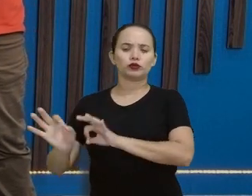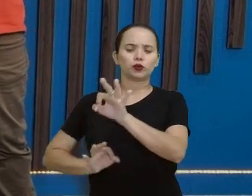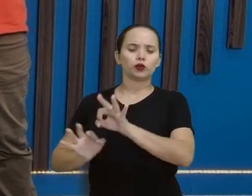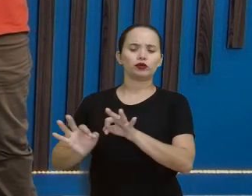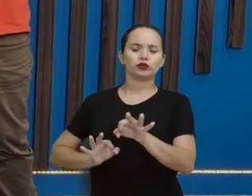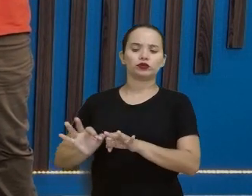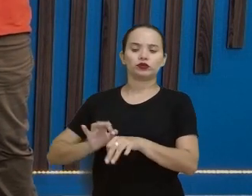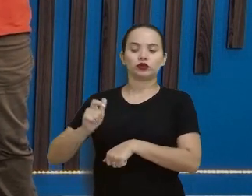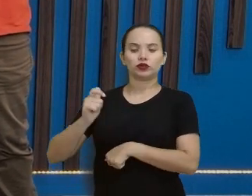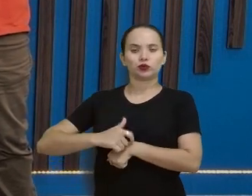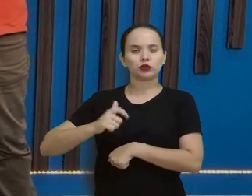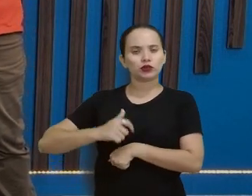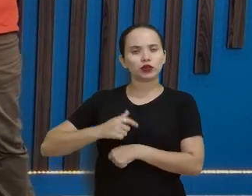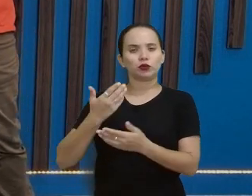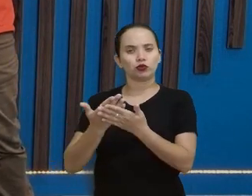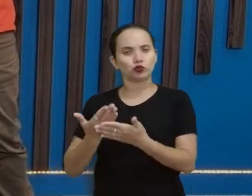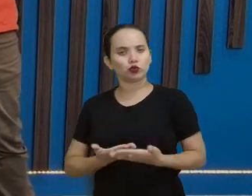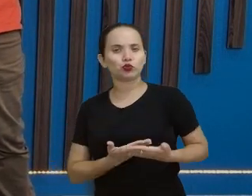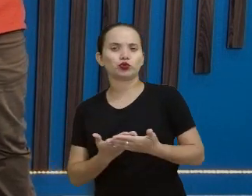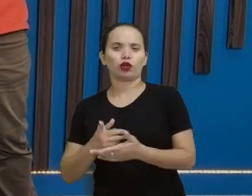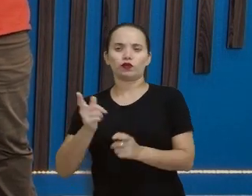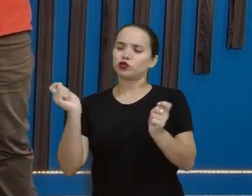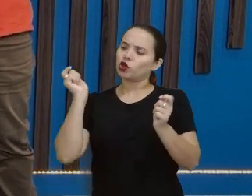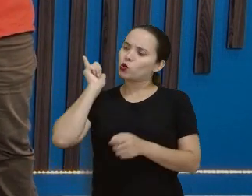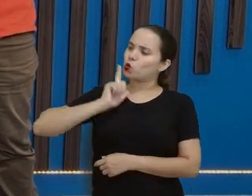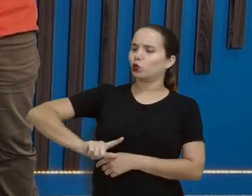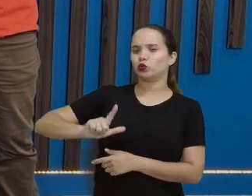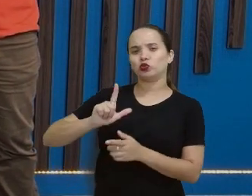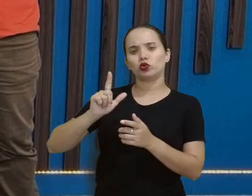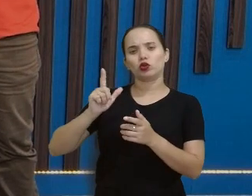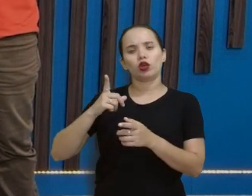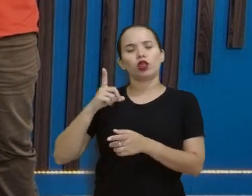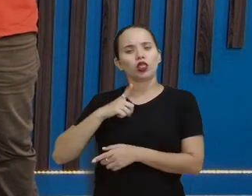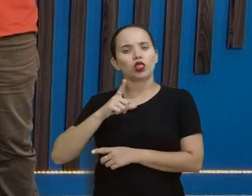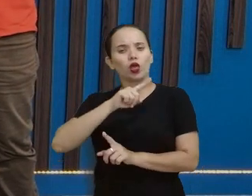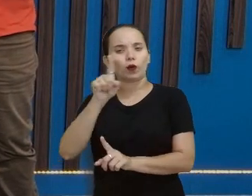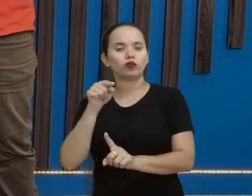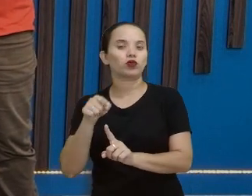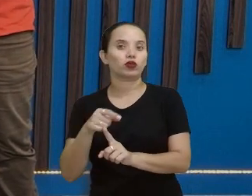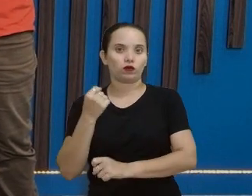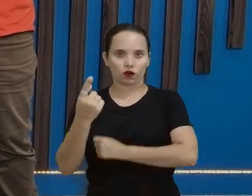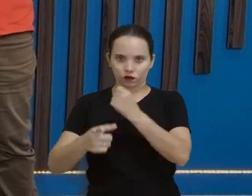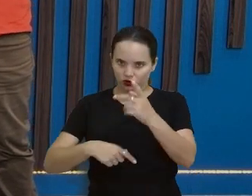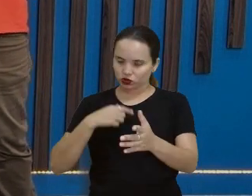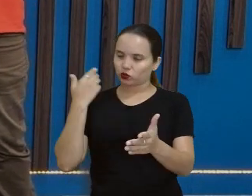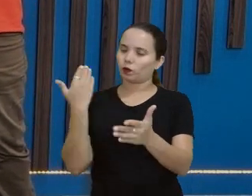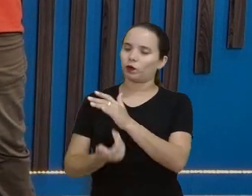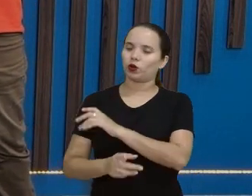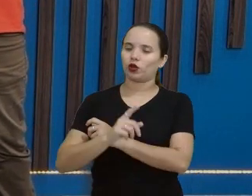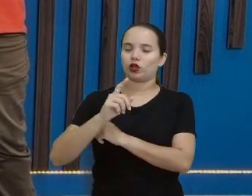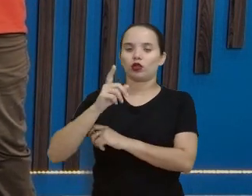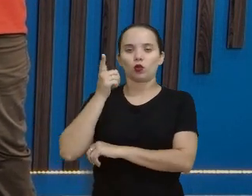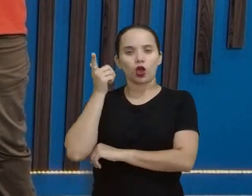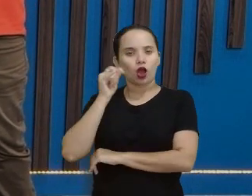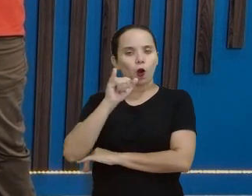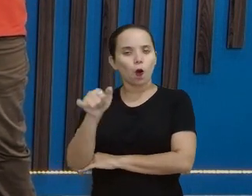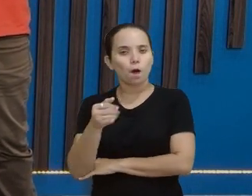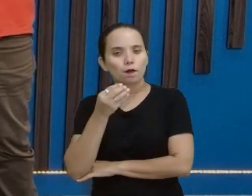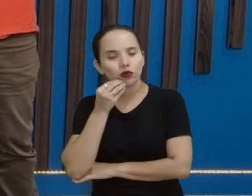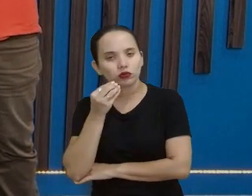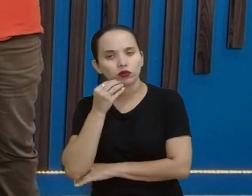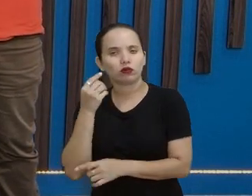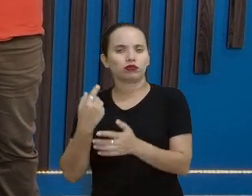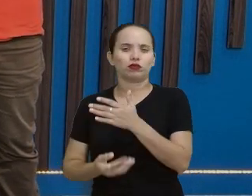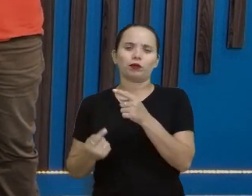tempo de estudo, para você conseguir os seus objetivos, muitas vezes a gente perde oportunidades porque ou a gente perdeu